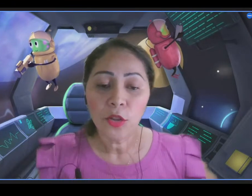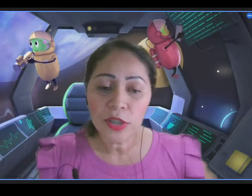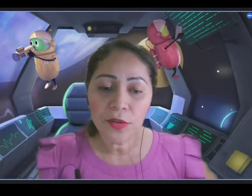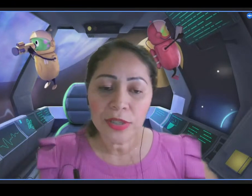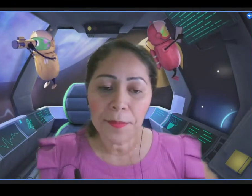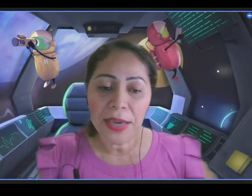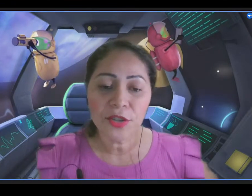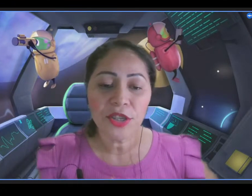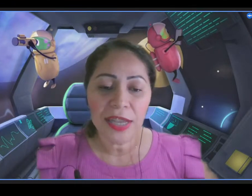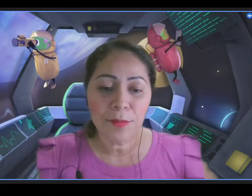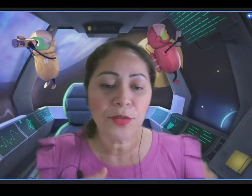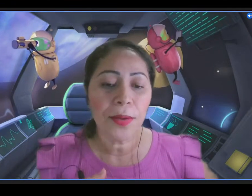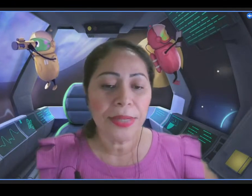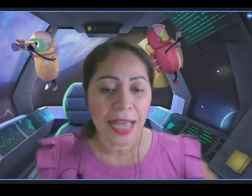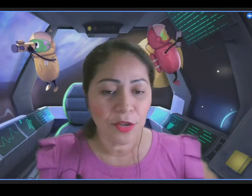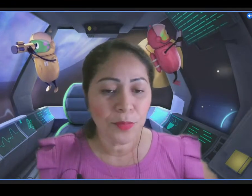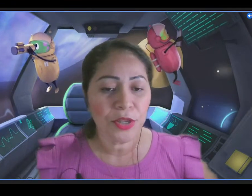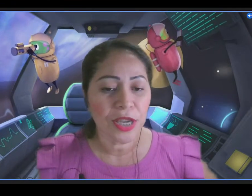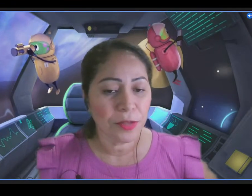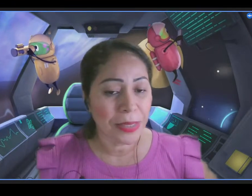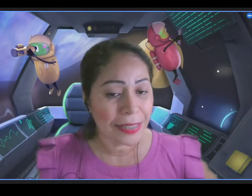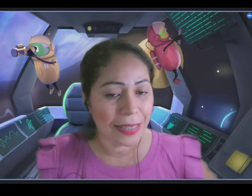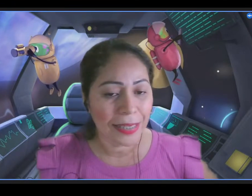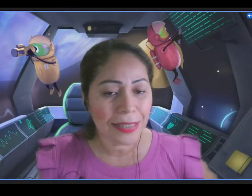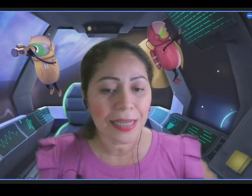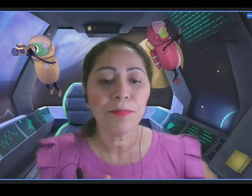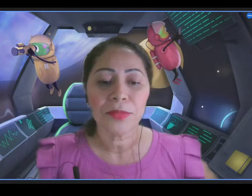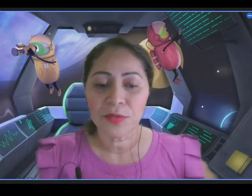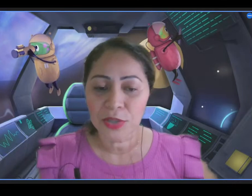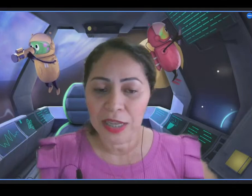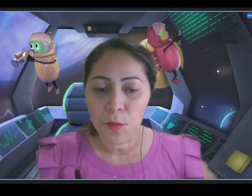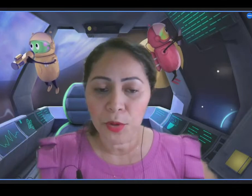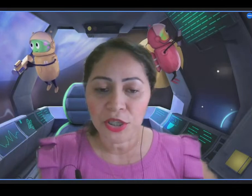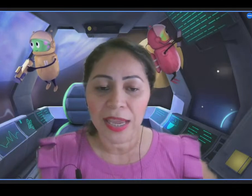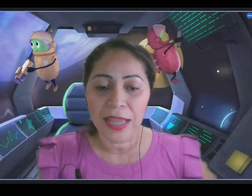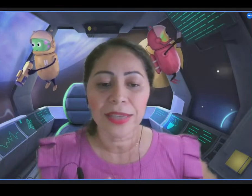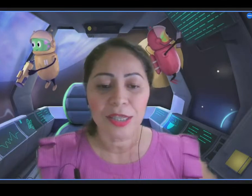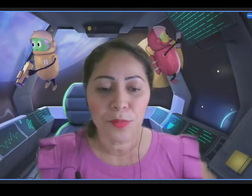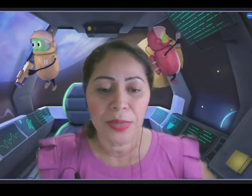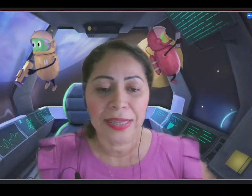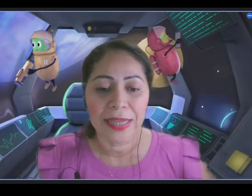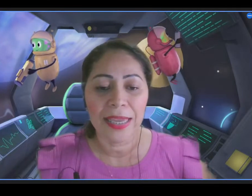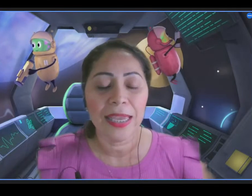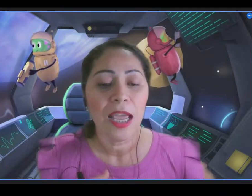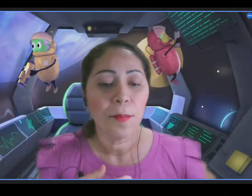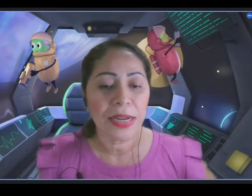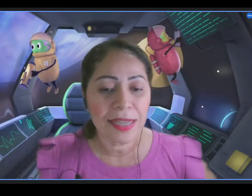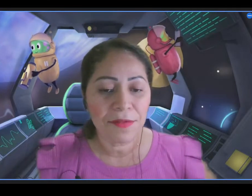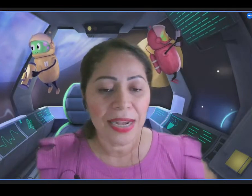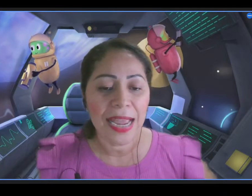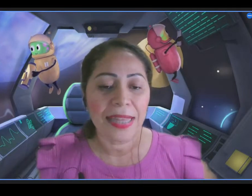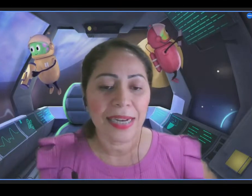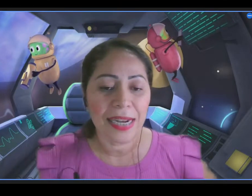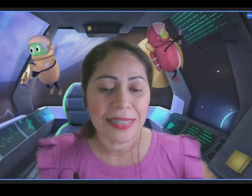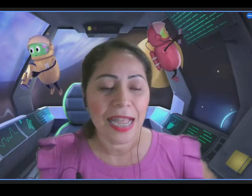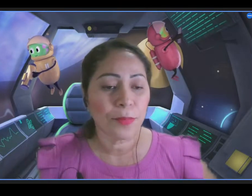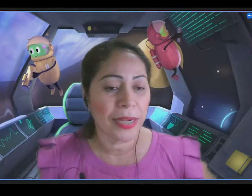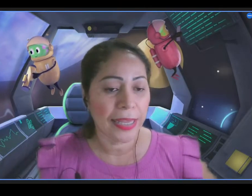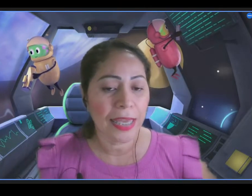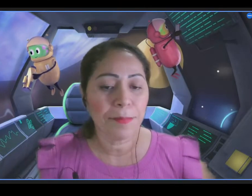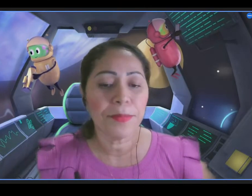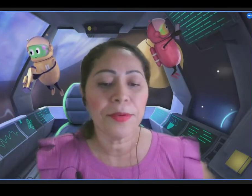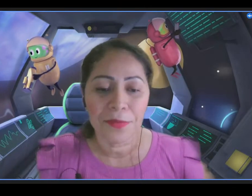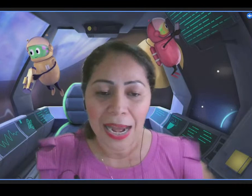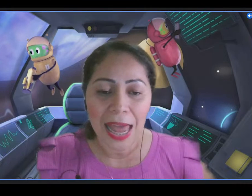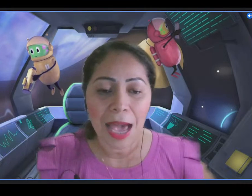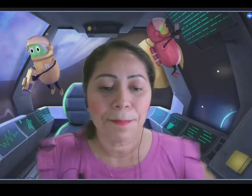No segundo semestre, nós teremos o webinário de projeto de pesquisa. Se você tem um projeto, quer submeter para ser avaliado, analisado pela